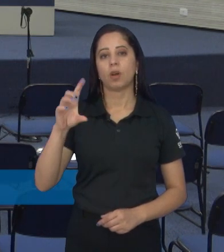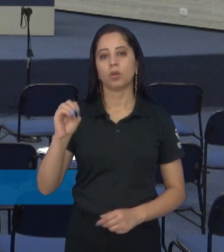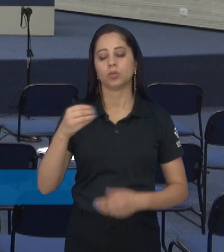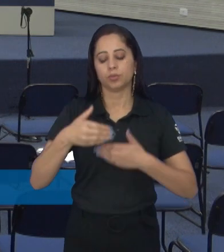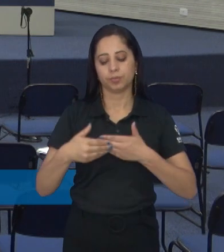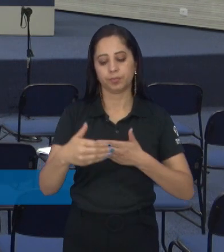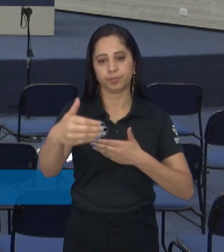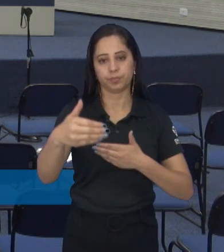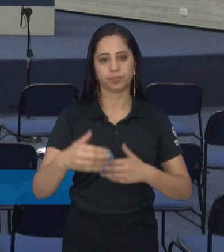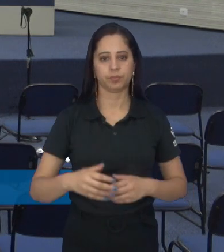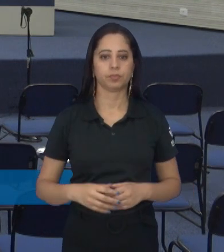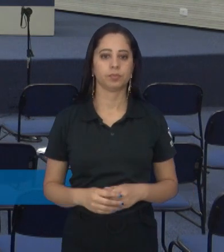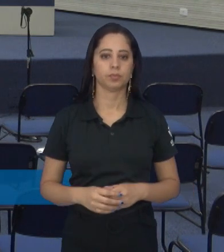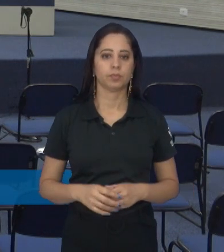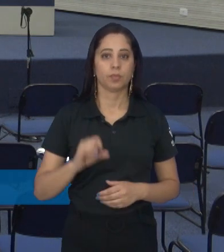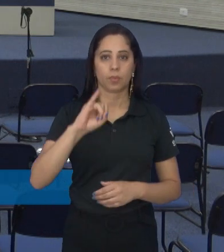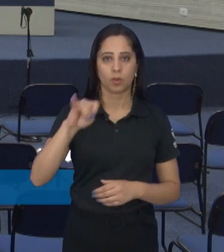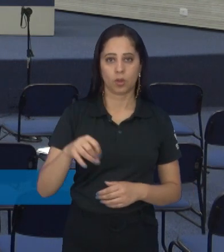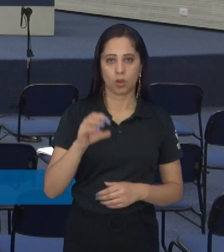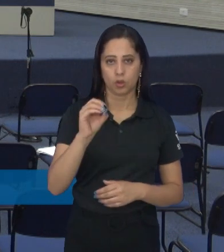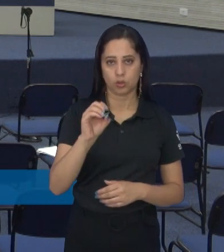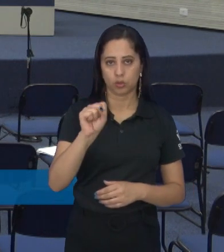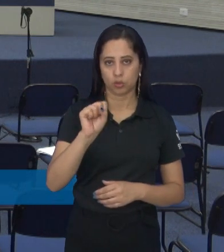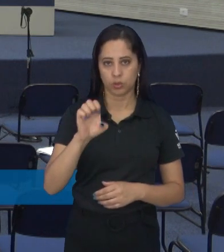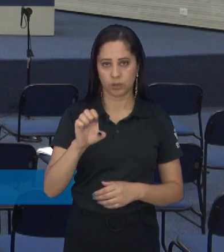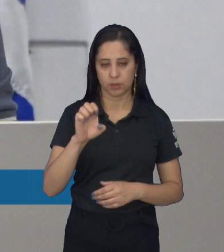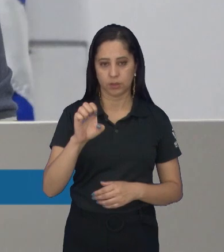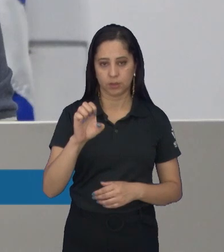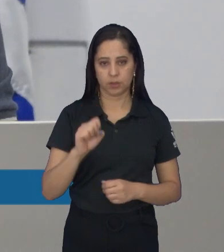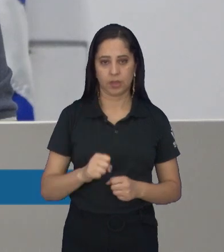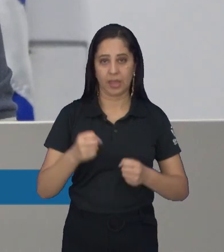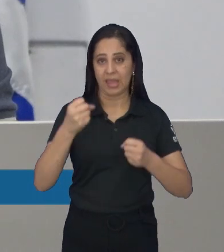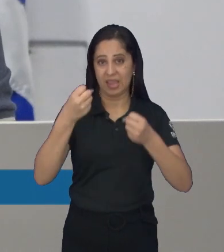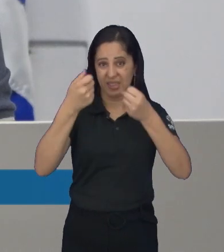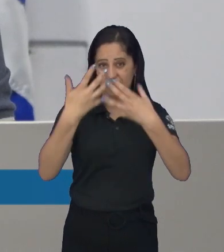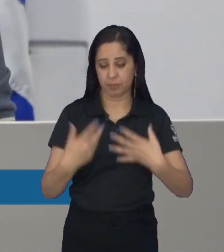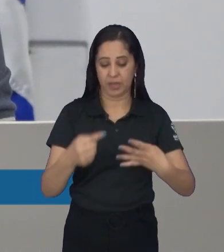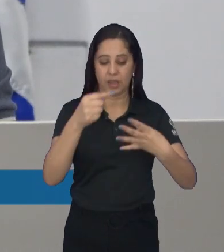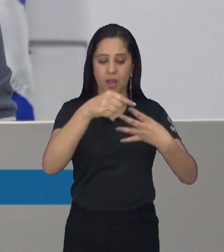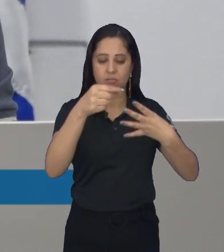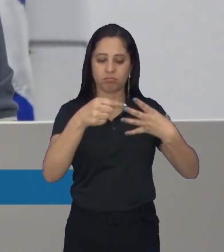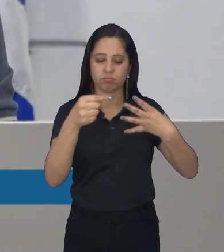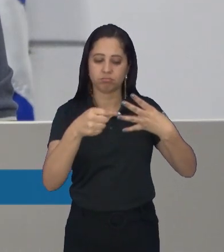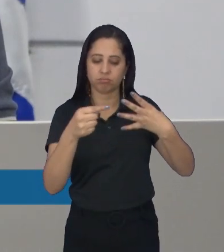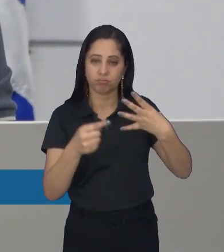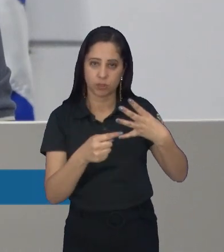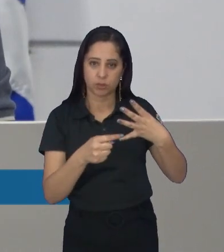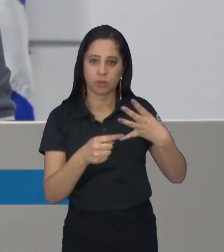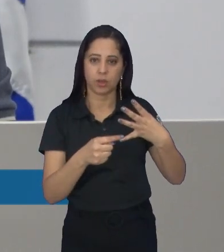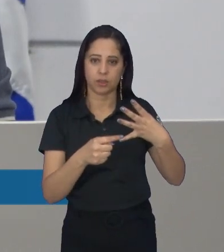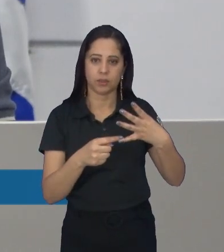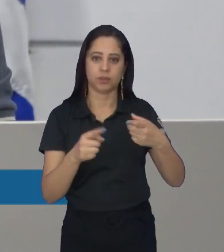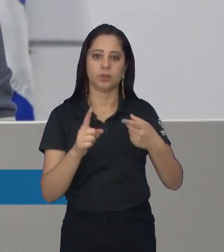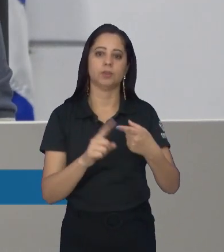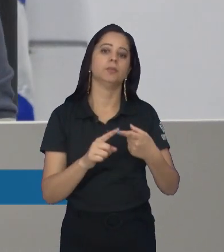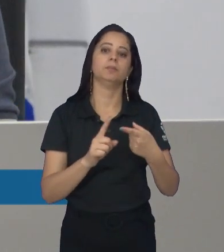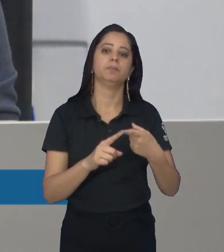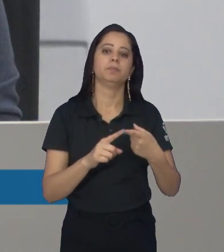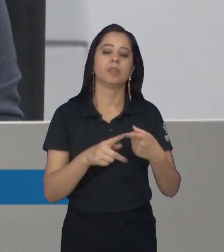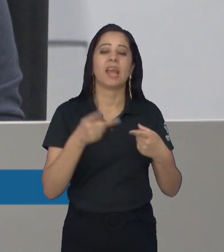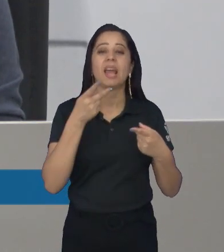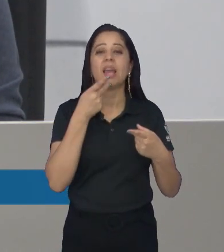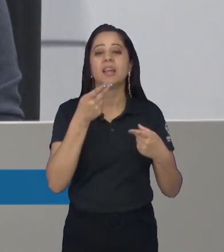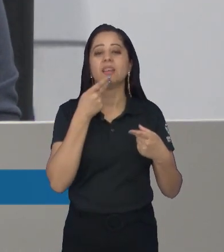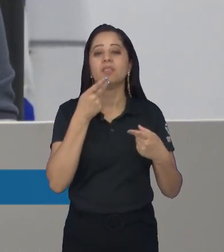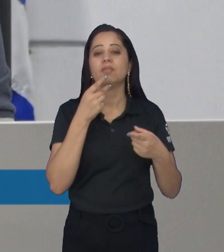vamos lá José Moraes Barbosa ele faz quatro apontamentos aqui cmdu ele fala a questão